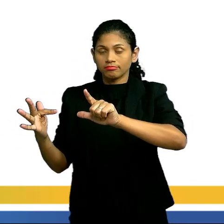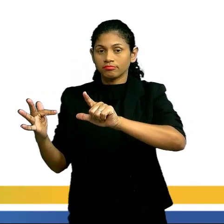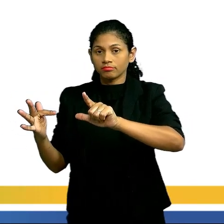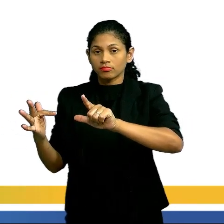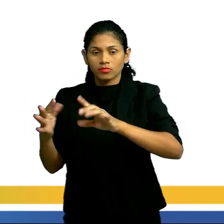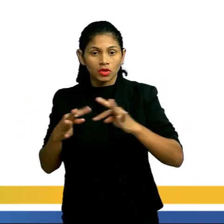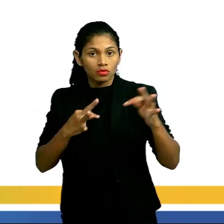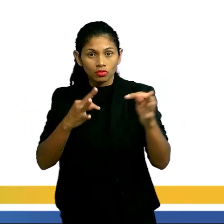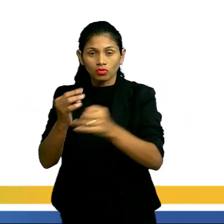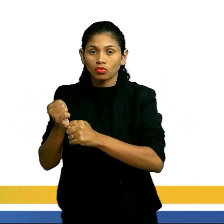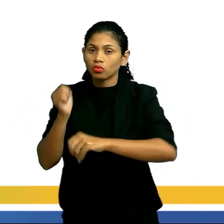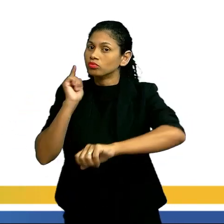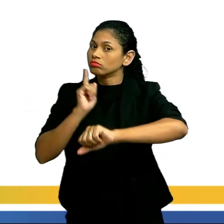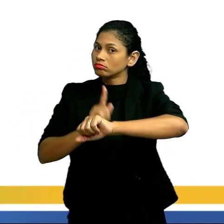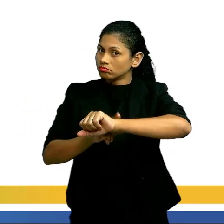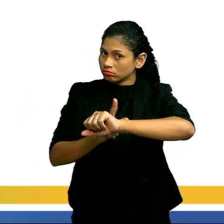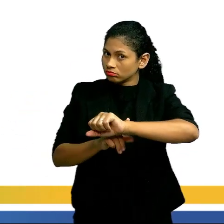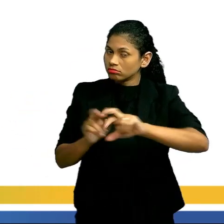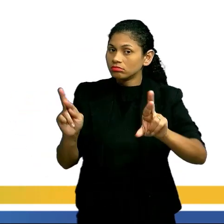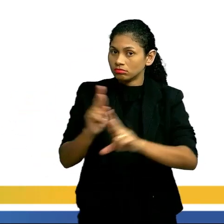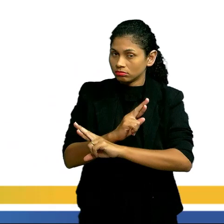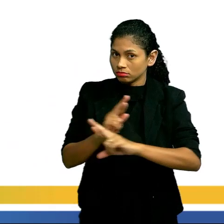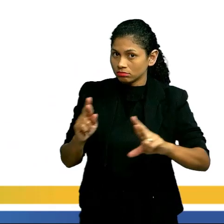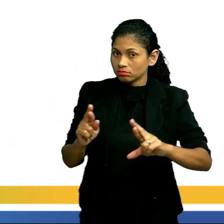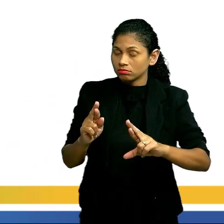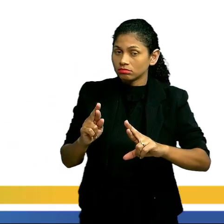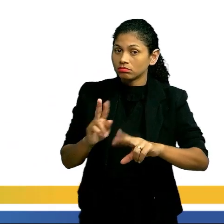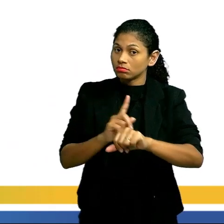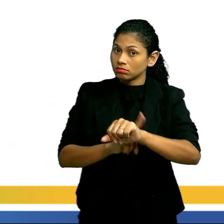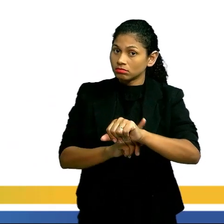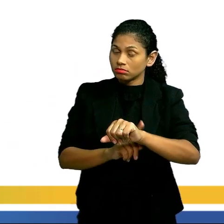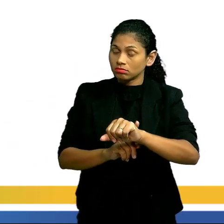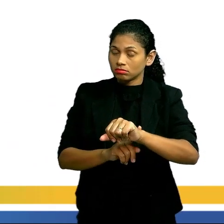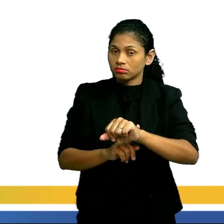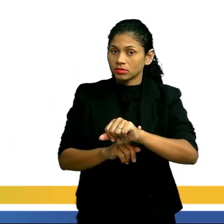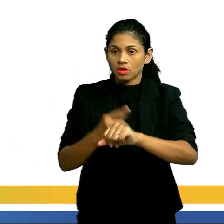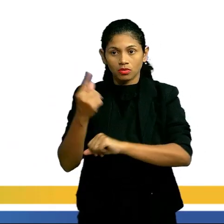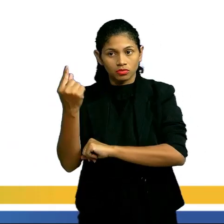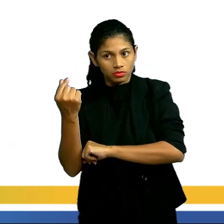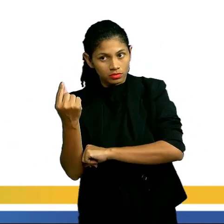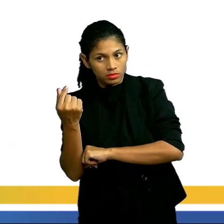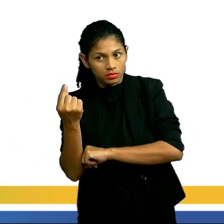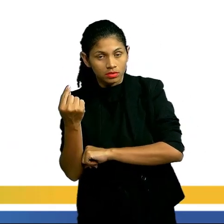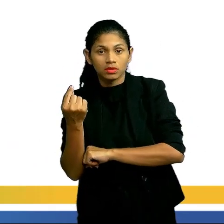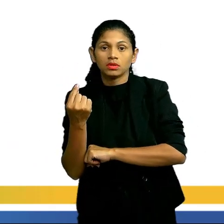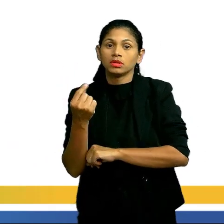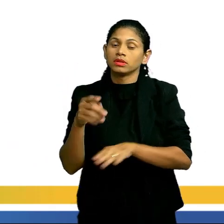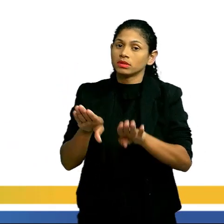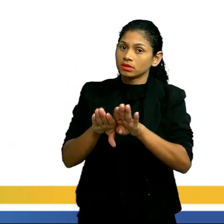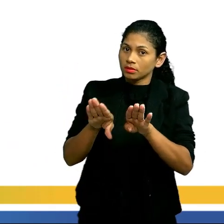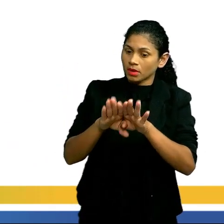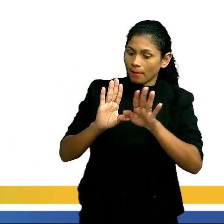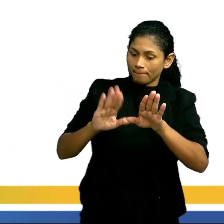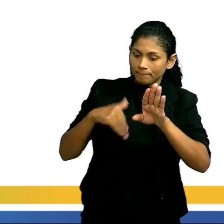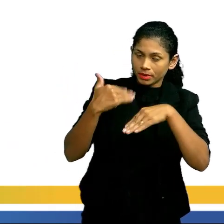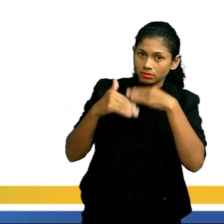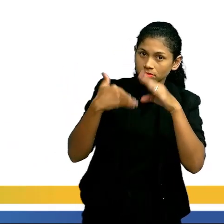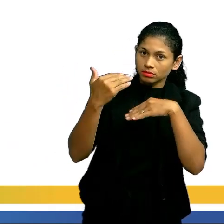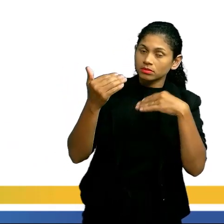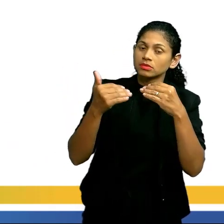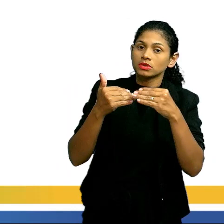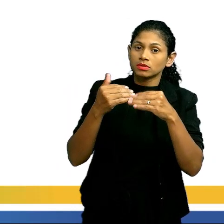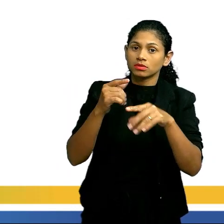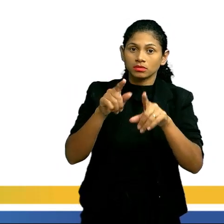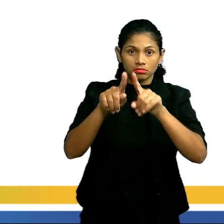peças quanto o valor do faturamento. Ok? Vamos ver o que a questão pede.